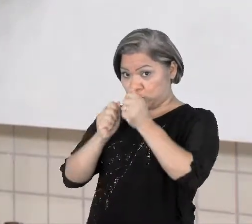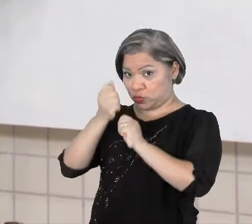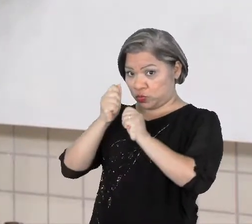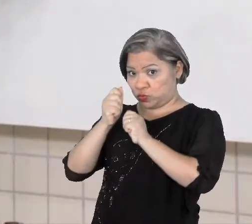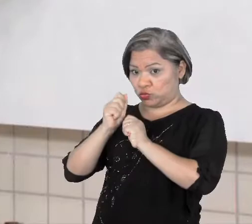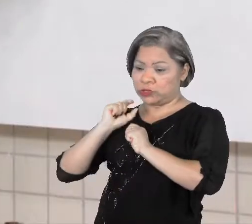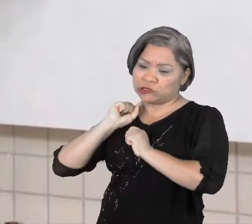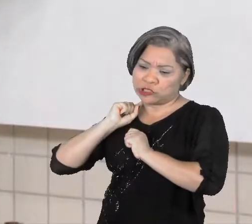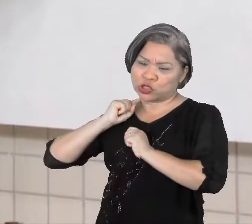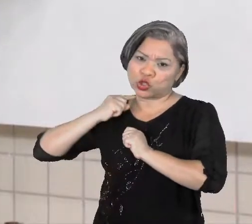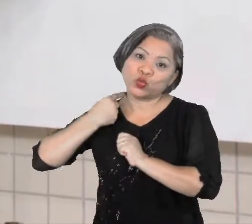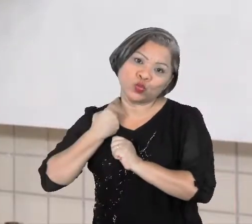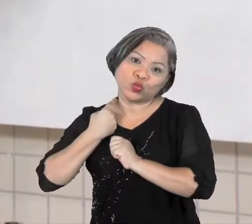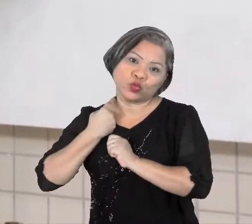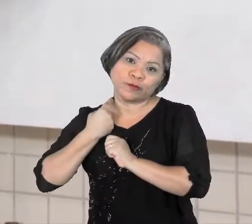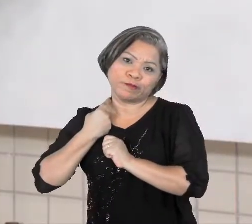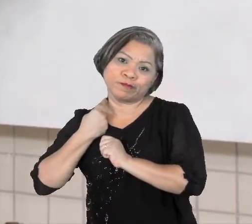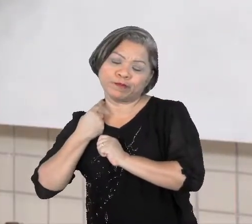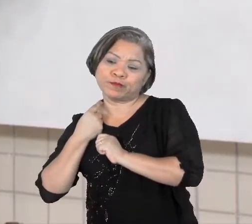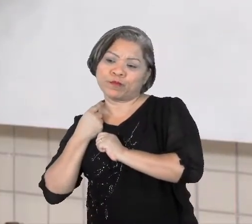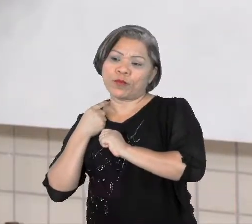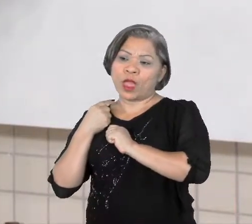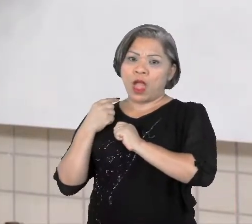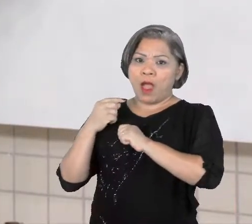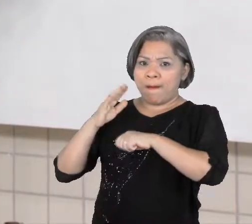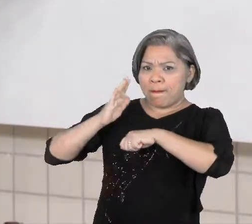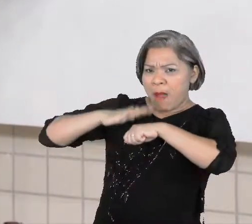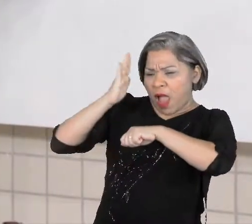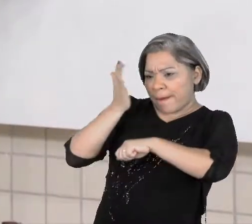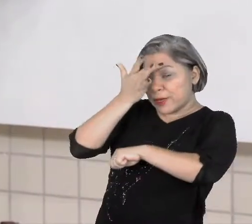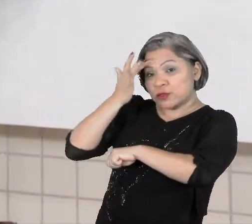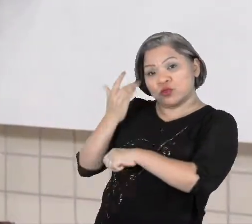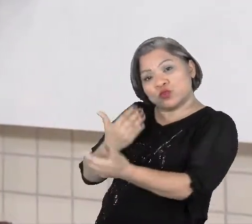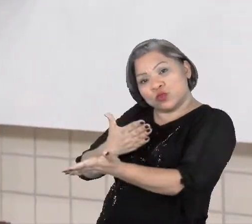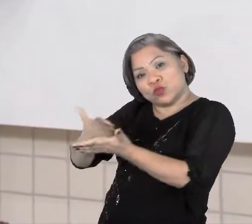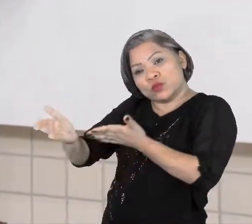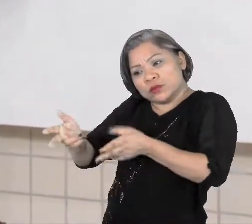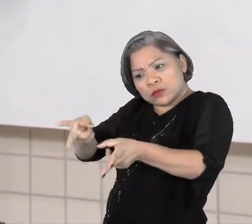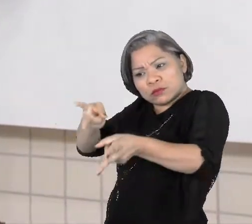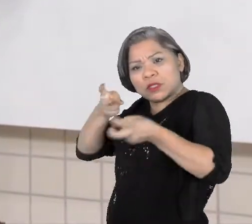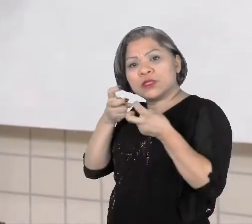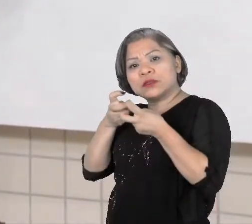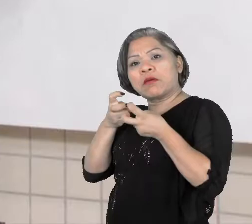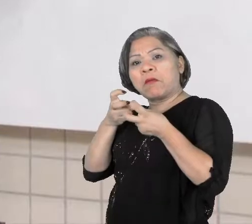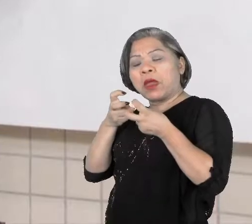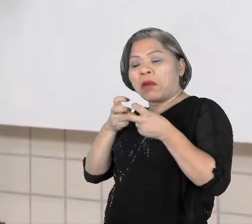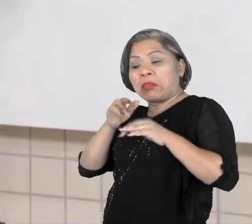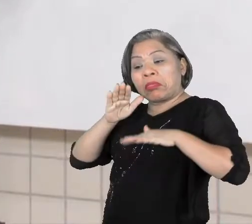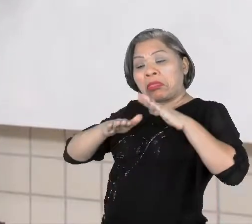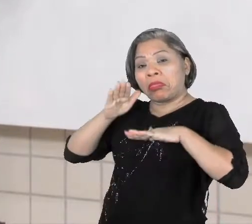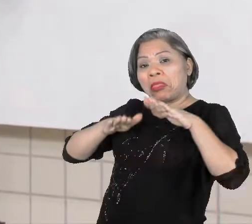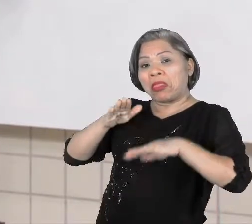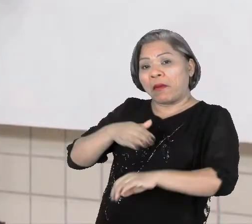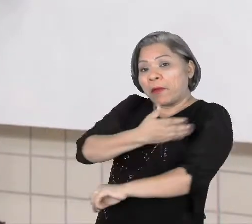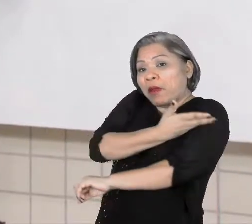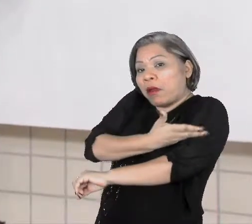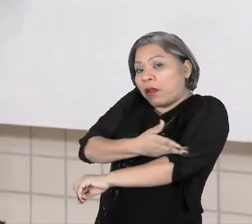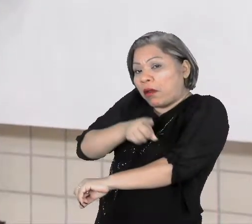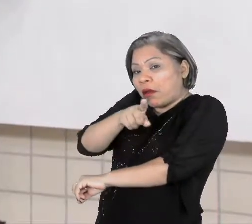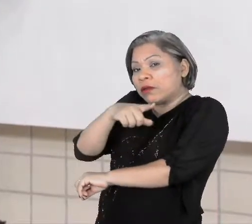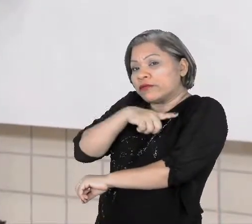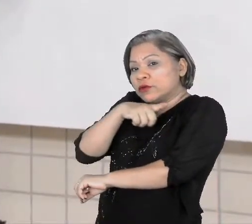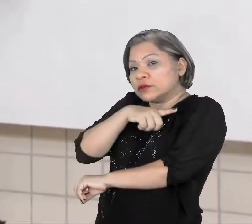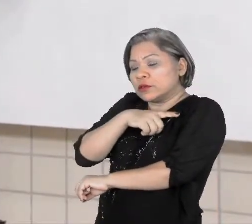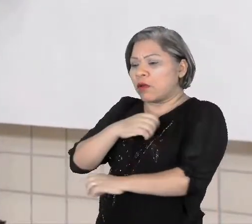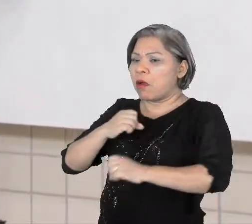polui. Mais pessoas começaram a perceber que, dependendo dos hábitos que você tiver, ele vai provocar mudanças,